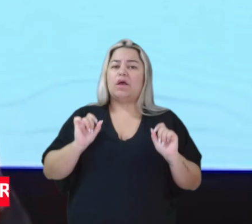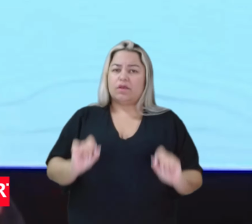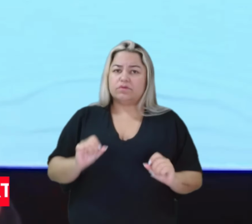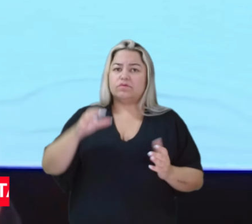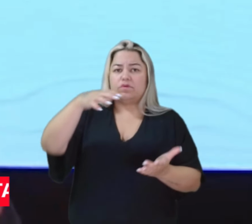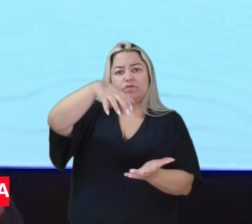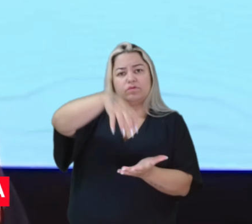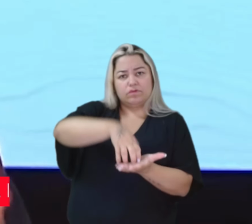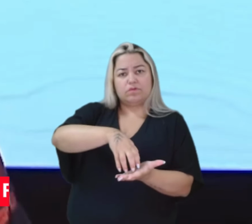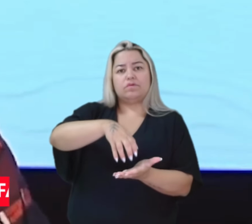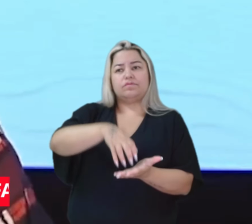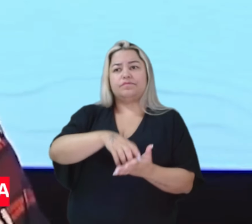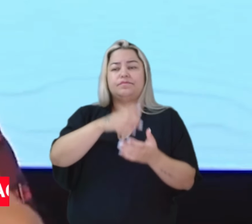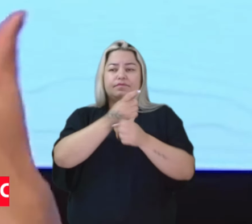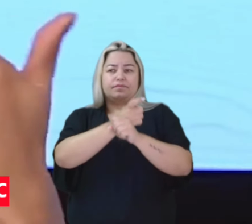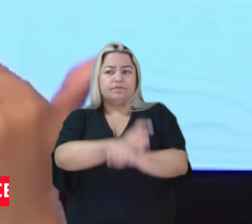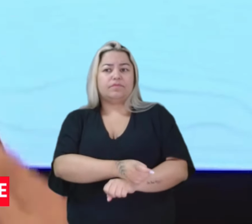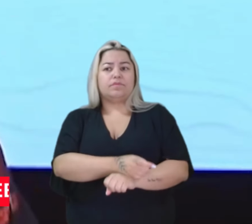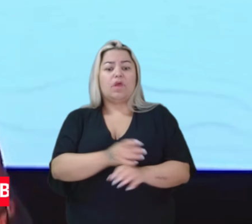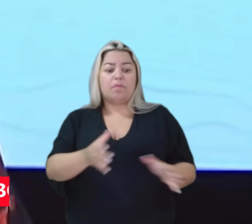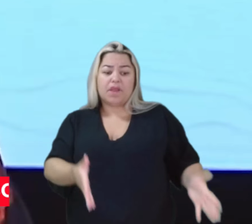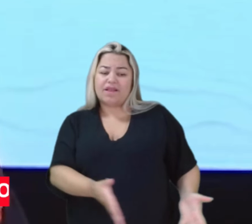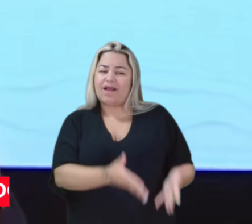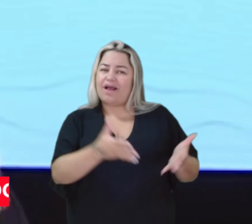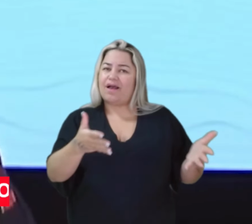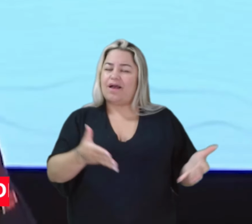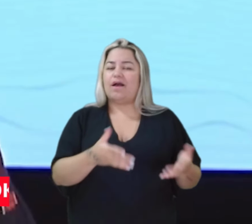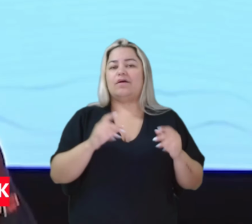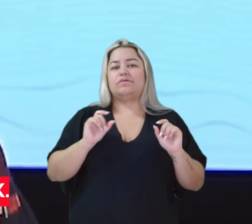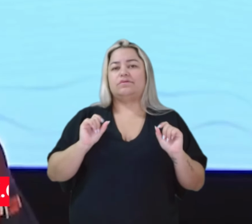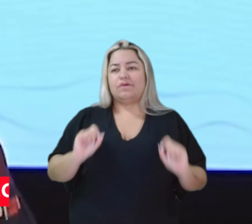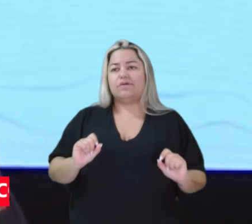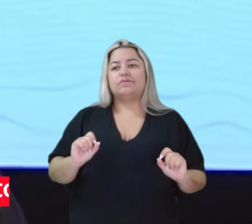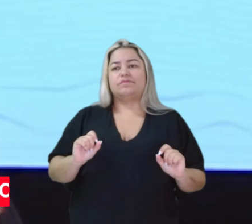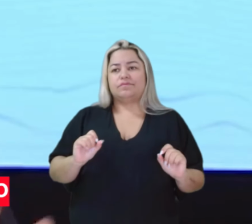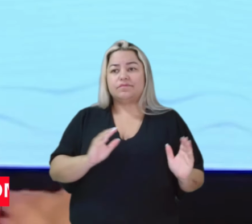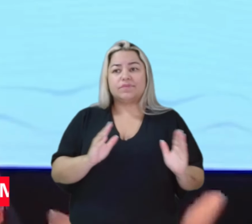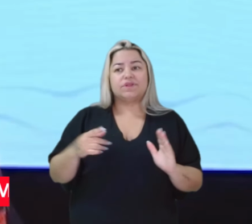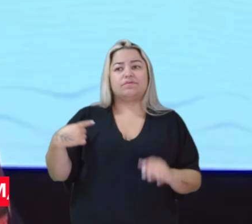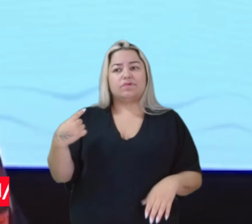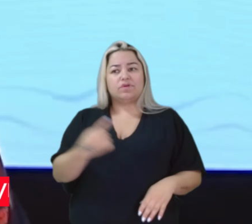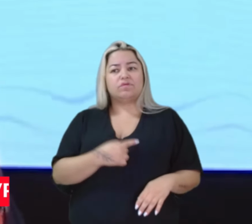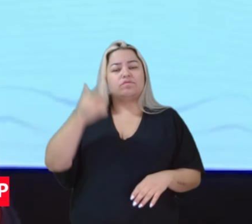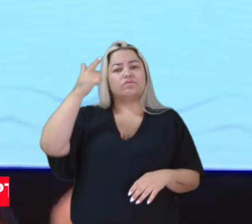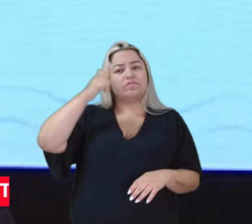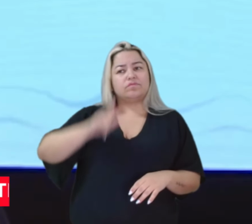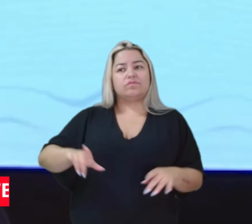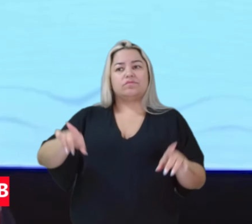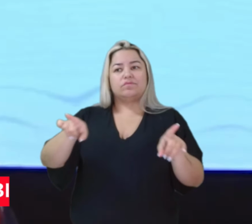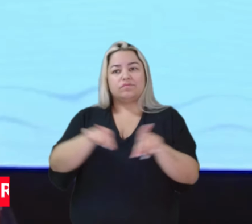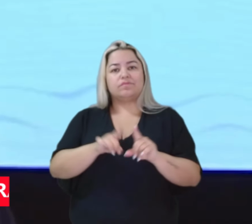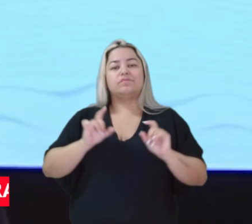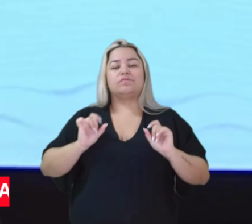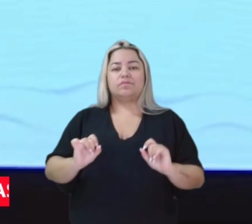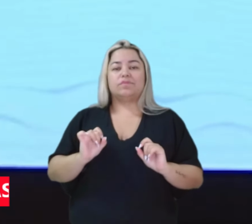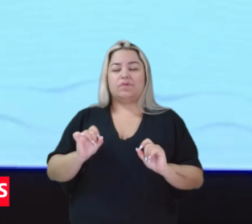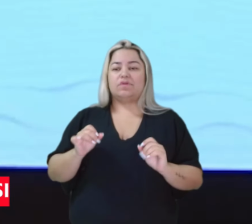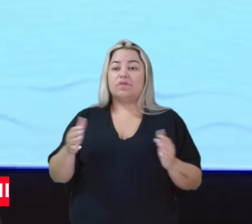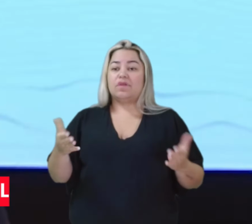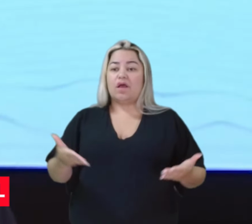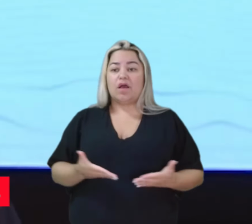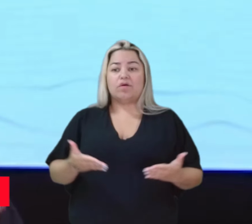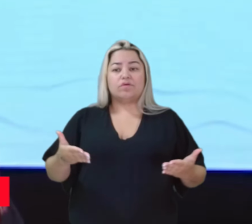territórios quilombolas, pensar e acelerar, né, as titulações, como nós temos conseguido também desde o ano passado até